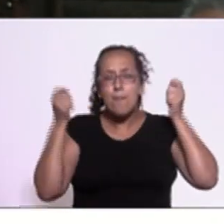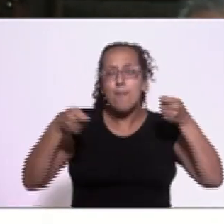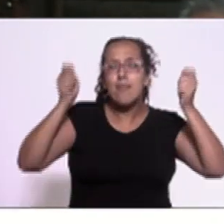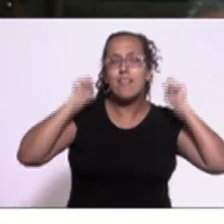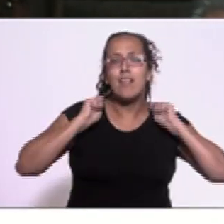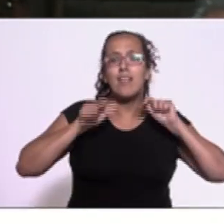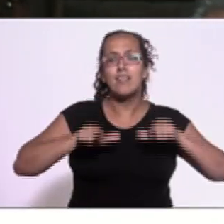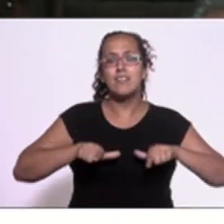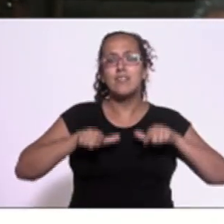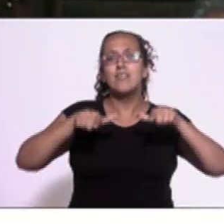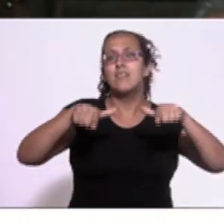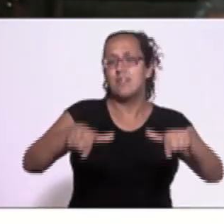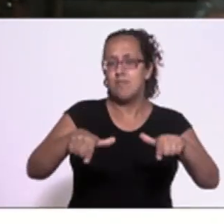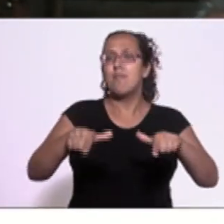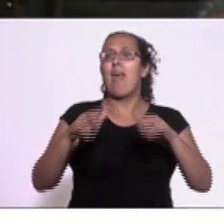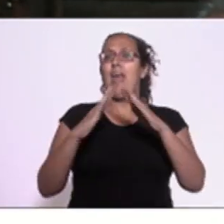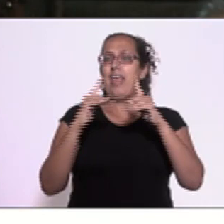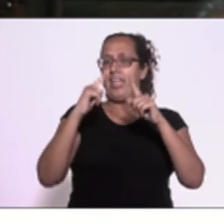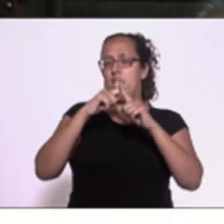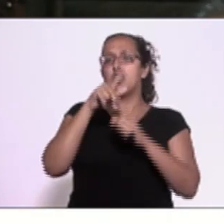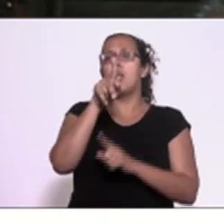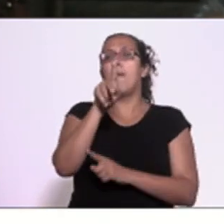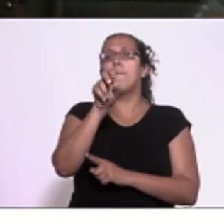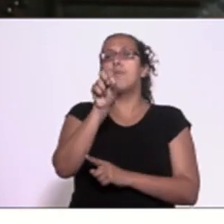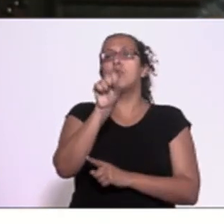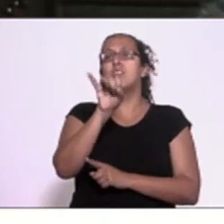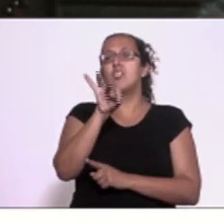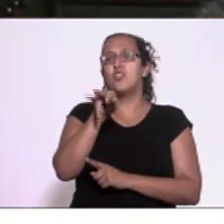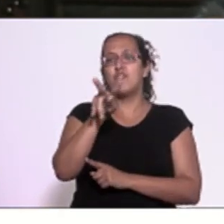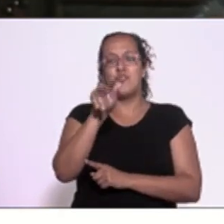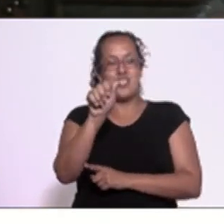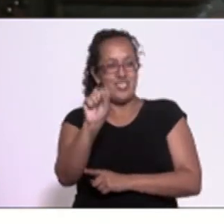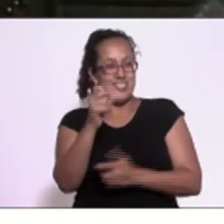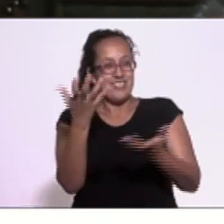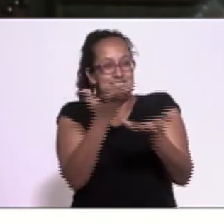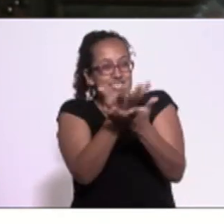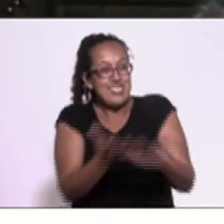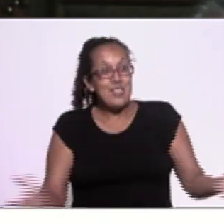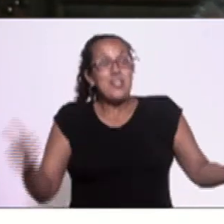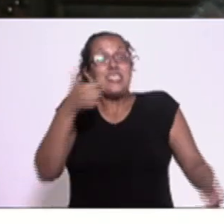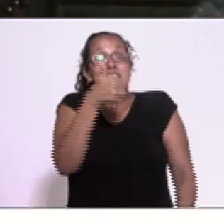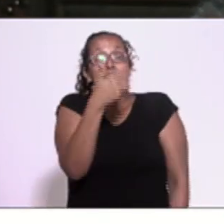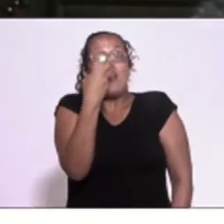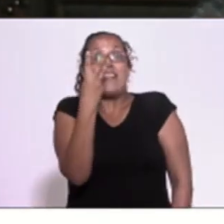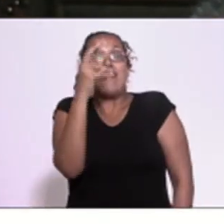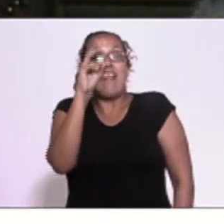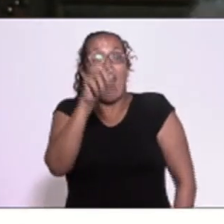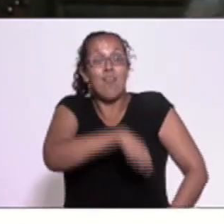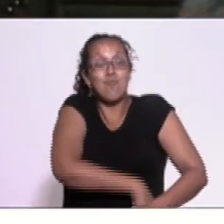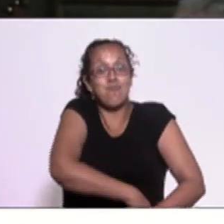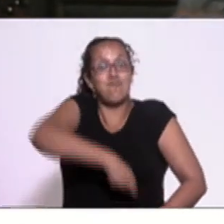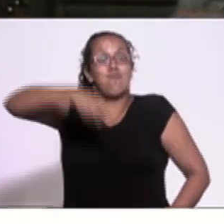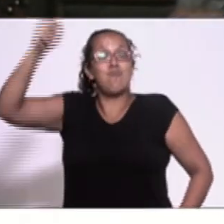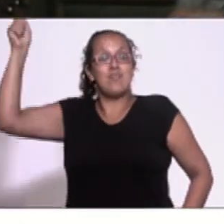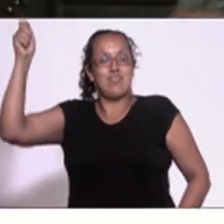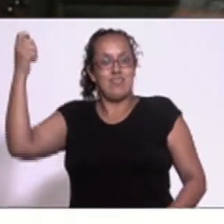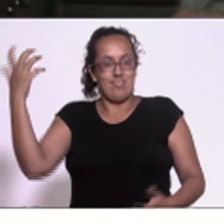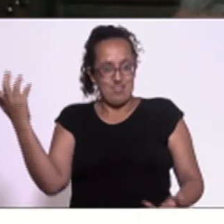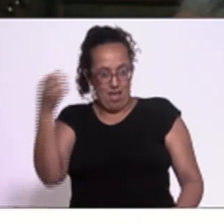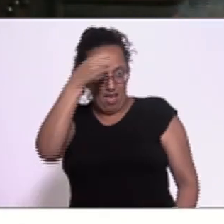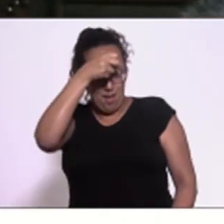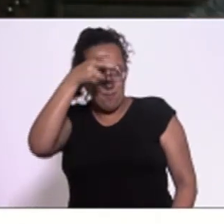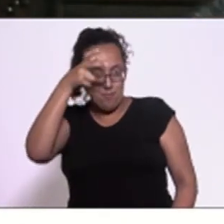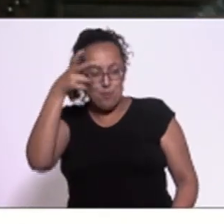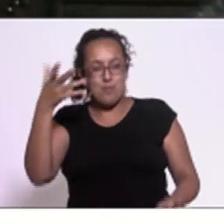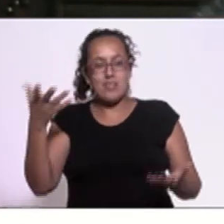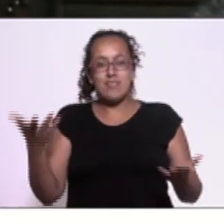de Tiradentes à Igreja Positivista nessa comemoração dos 130 anos da Proclamação da República. Embora